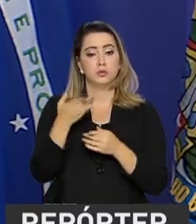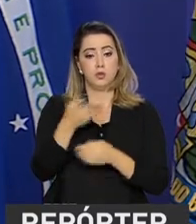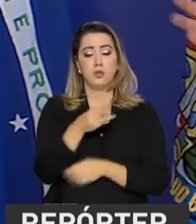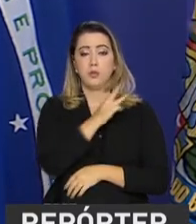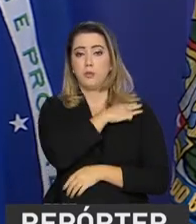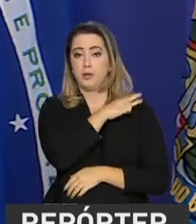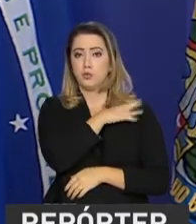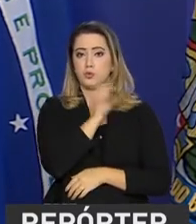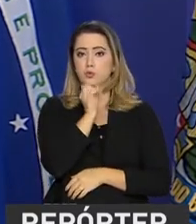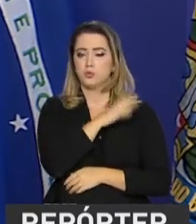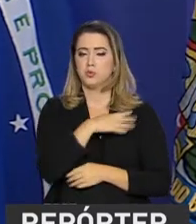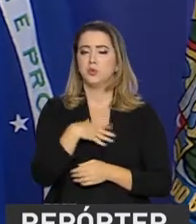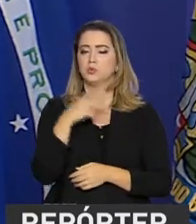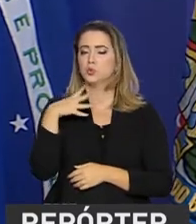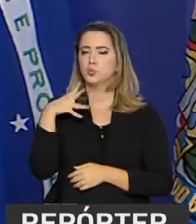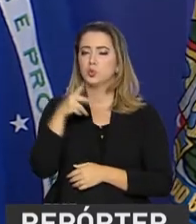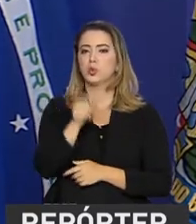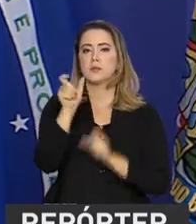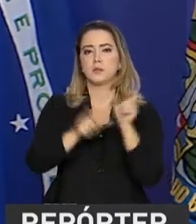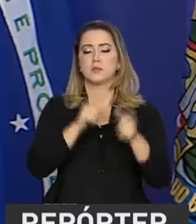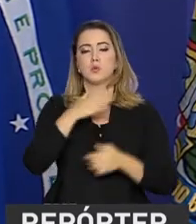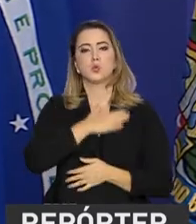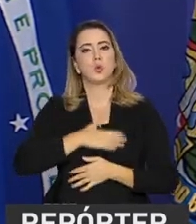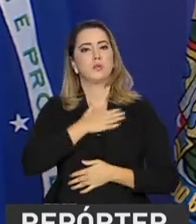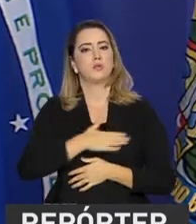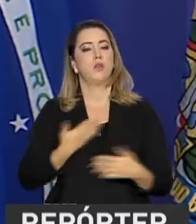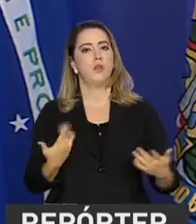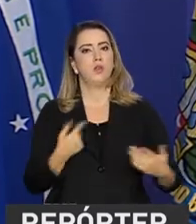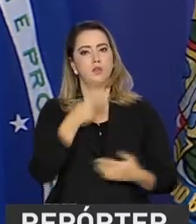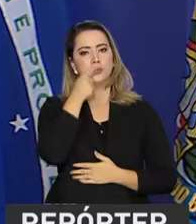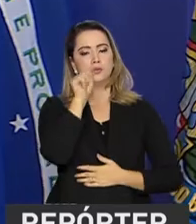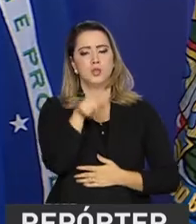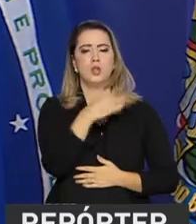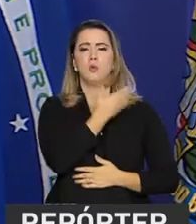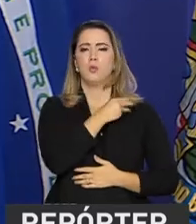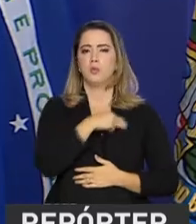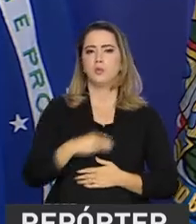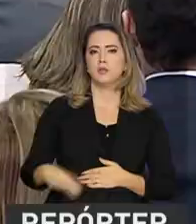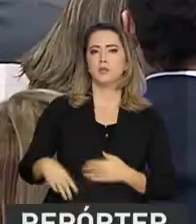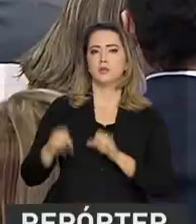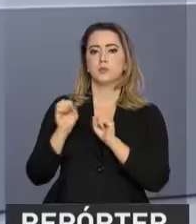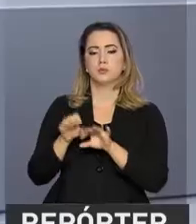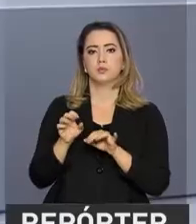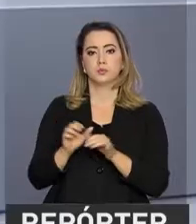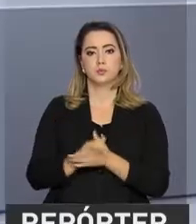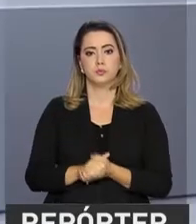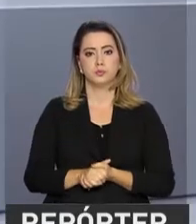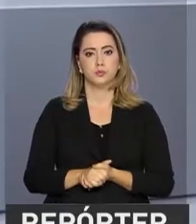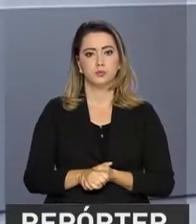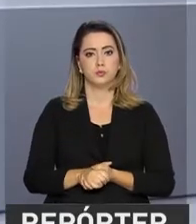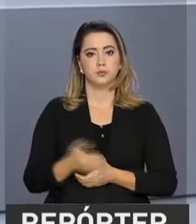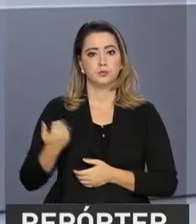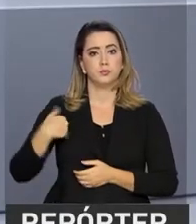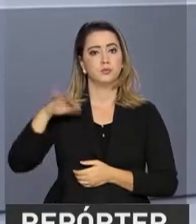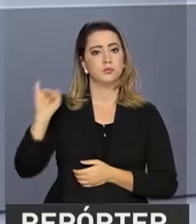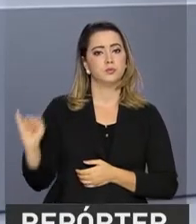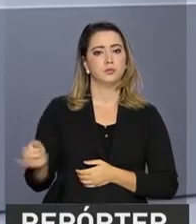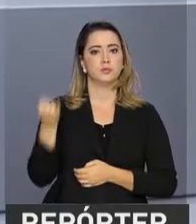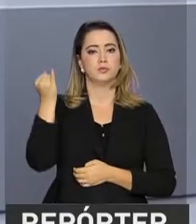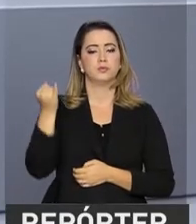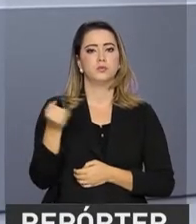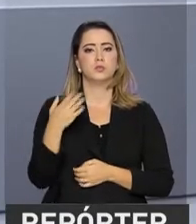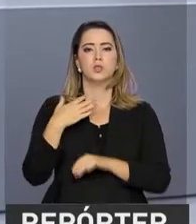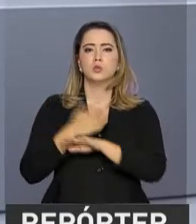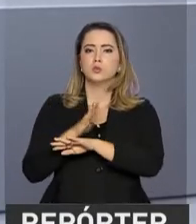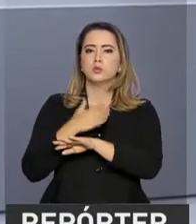do ensino médio sendo aplaudida por todos os brasileiros segundo encontro em bolsa na nossa filha mais uma oportunidade de